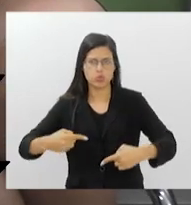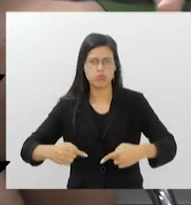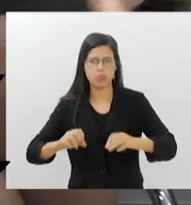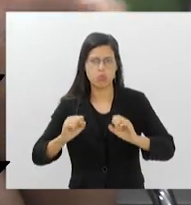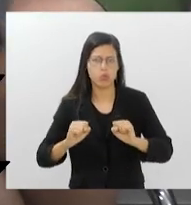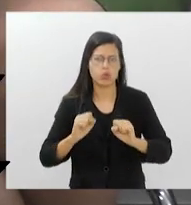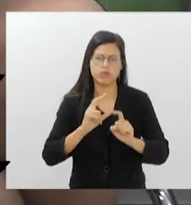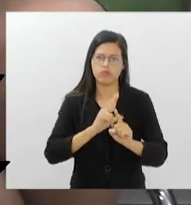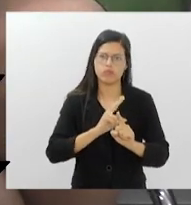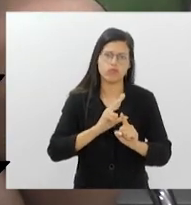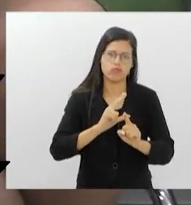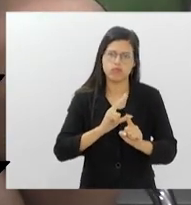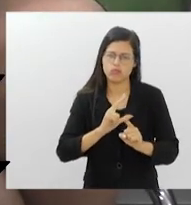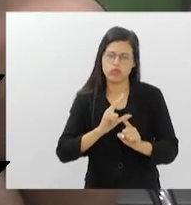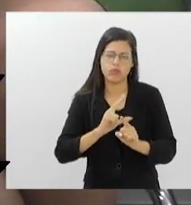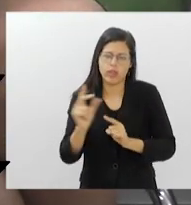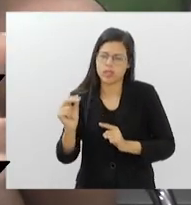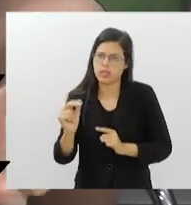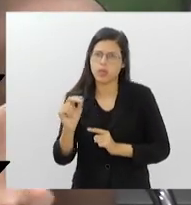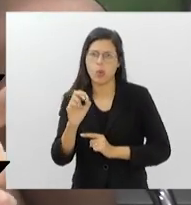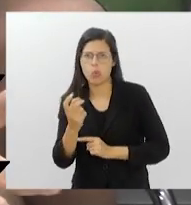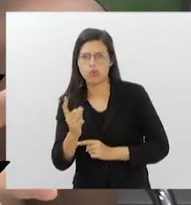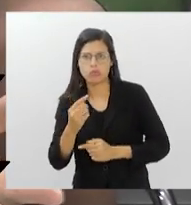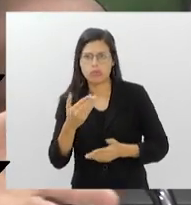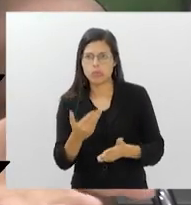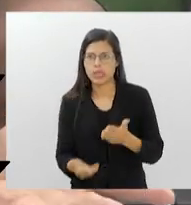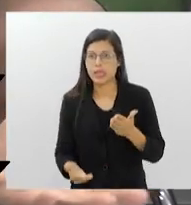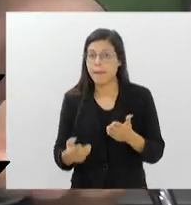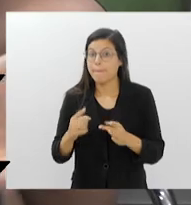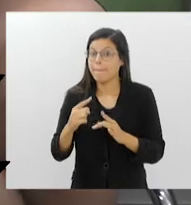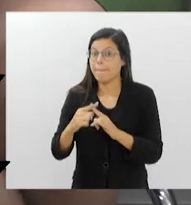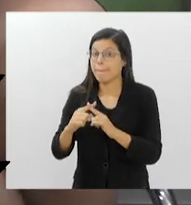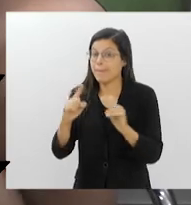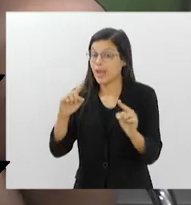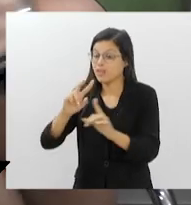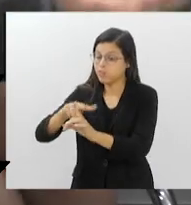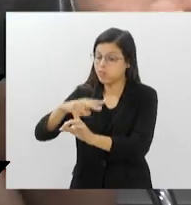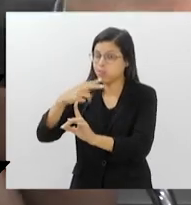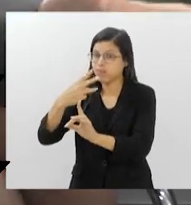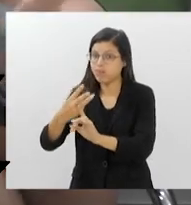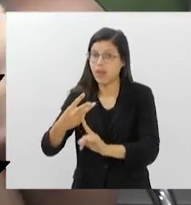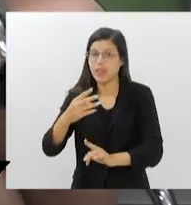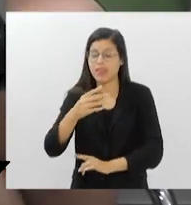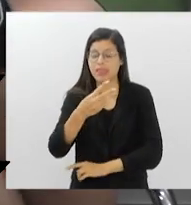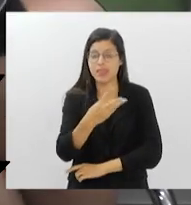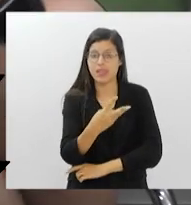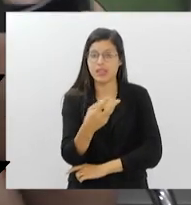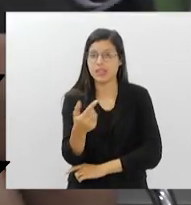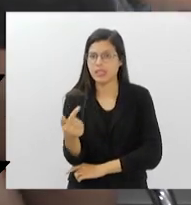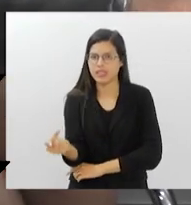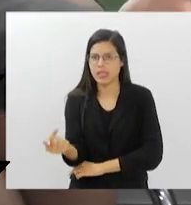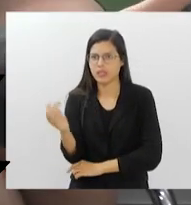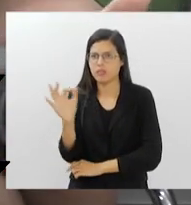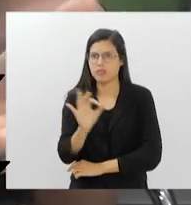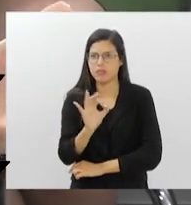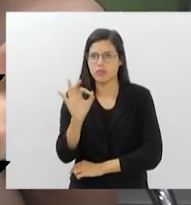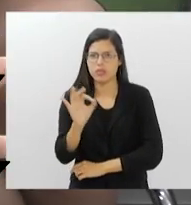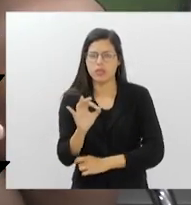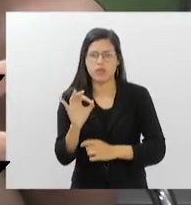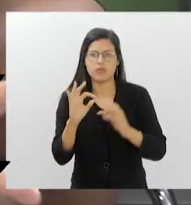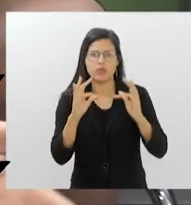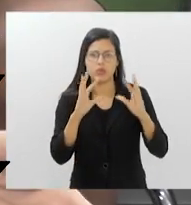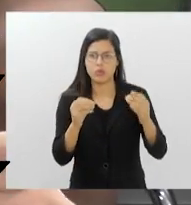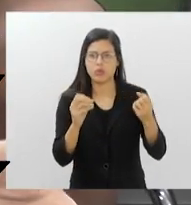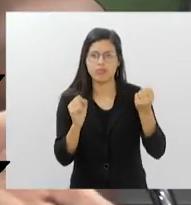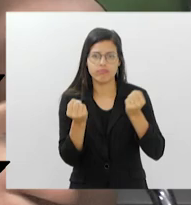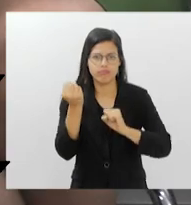perder concordar ou discordar mas para 37 é inviabilizar todas as indústrias dentro do Estado